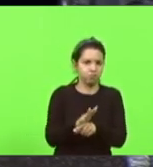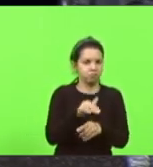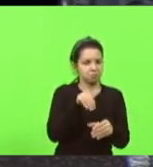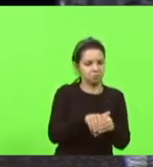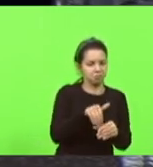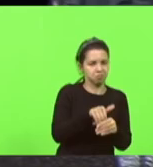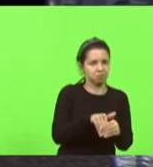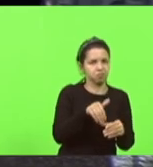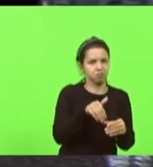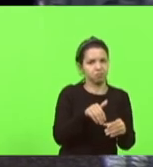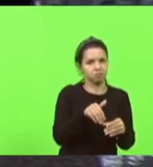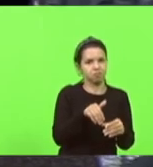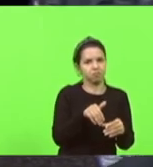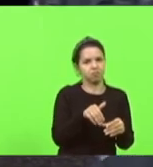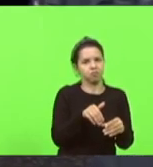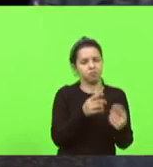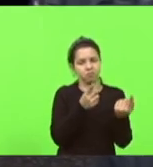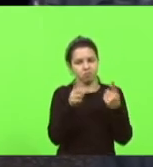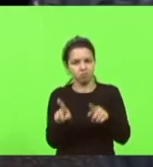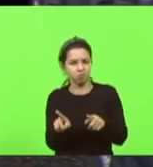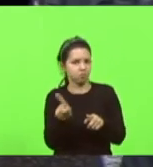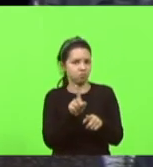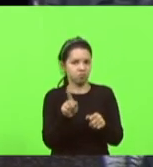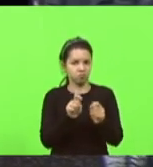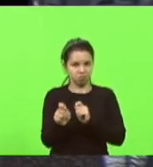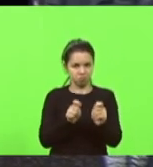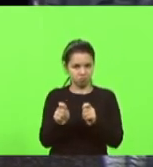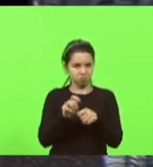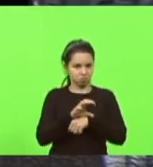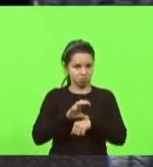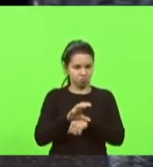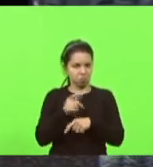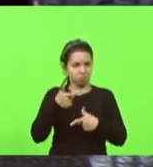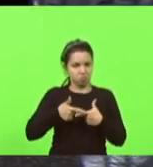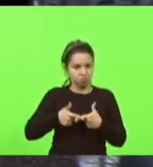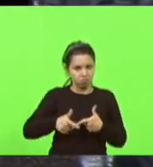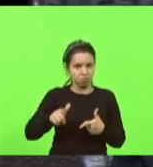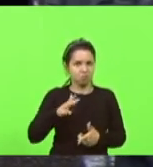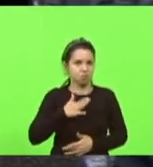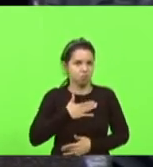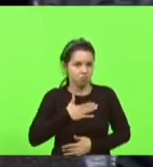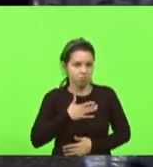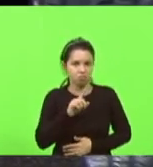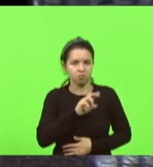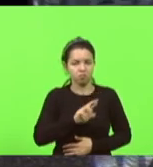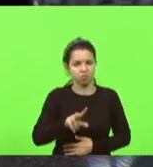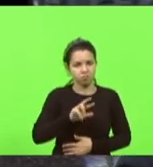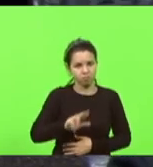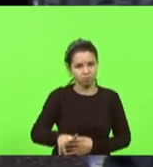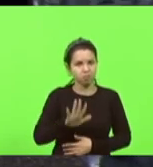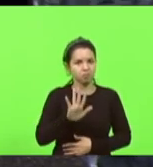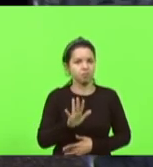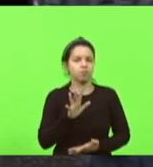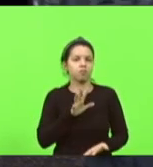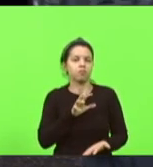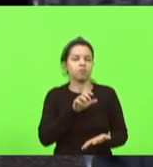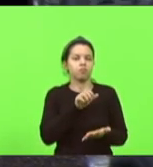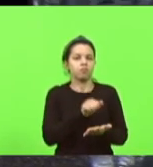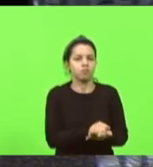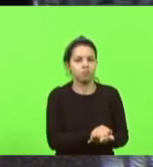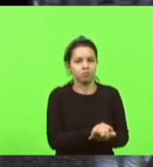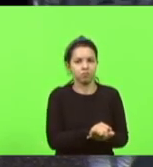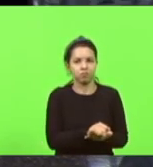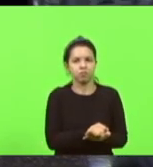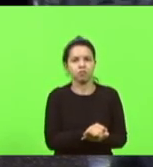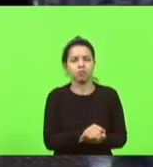Isso, controle de constitucionalidade, não é problema meu, certo? Mas eu só queria registrar, senhor presidente,